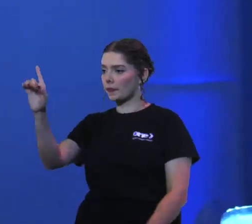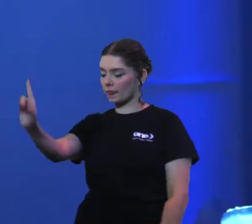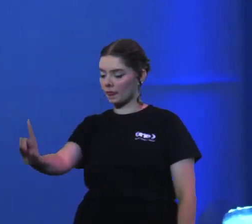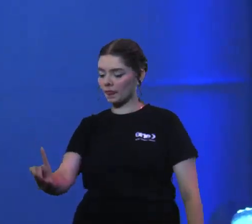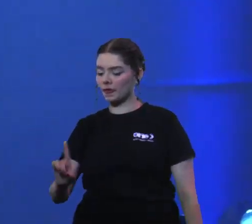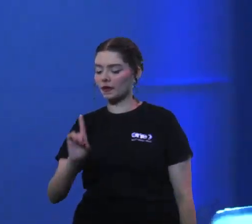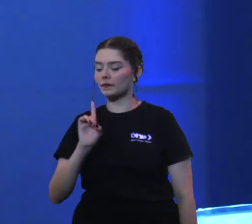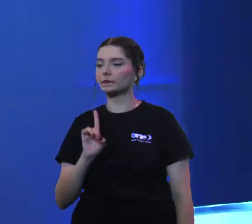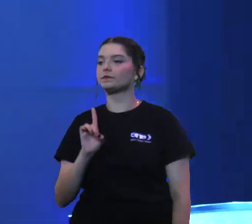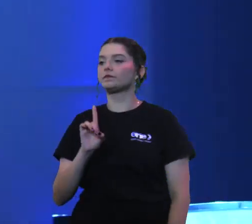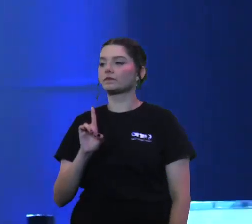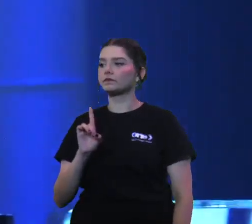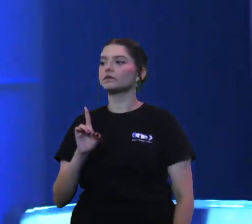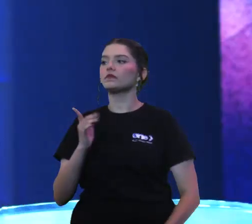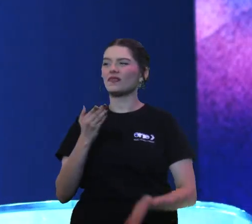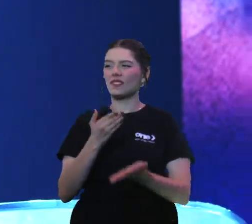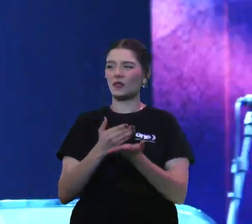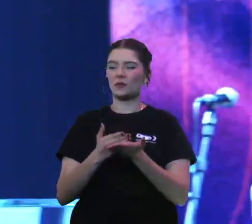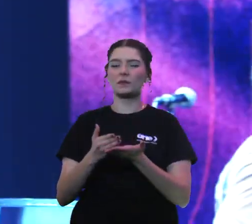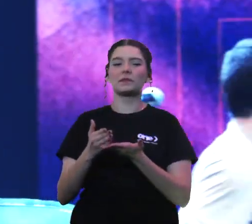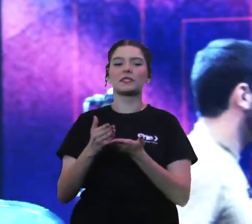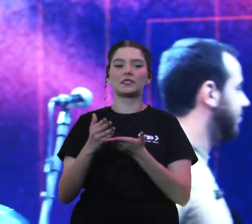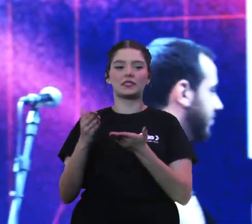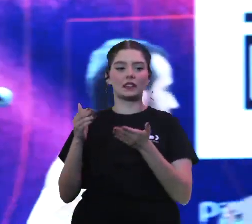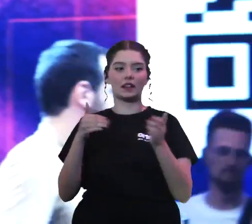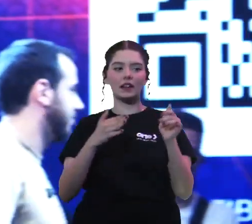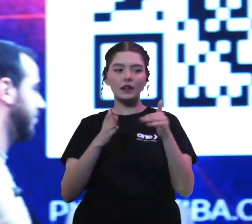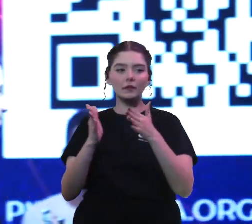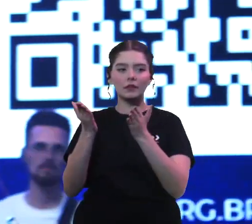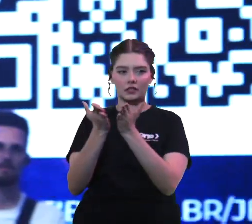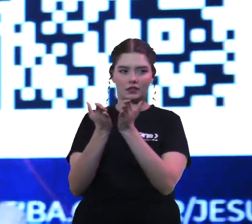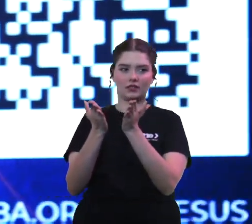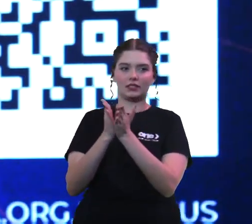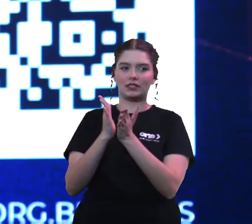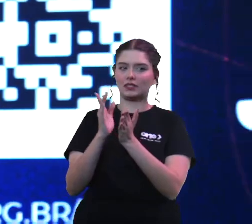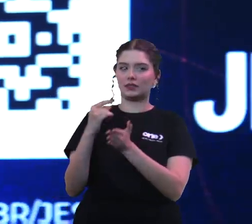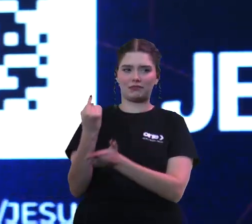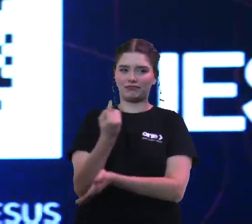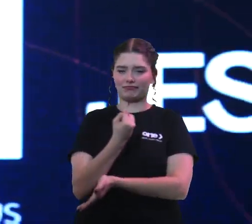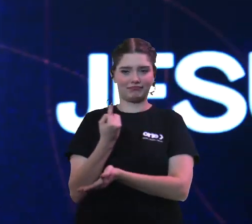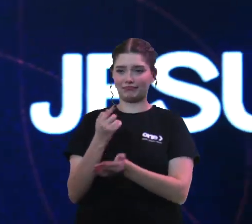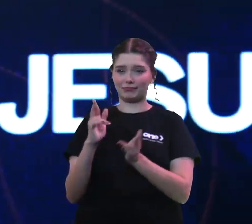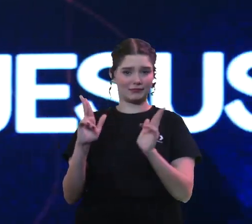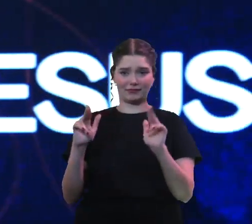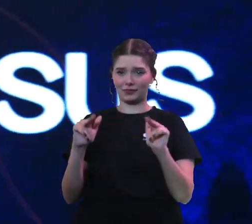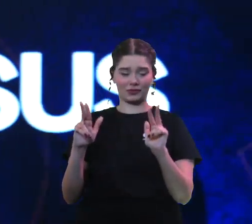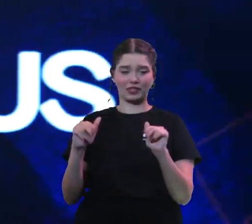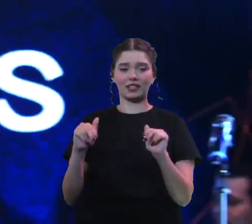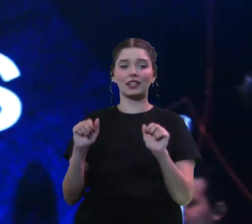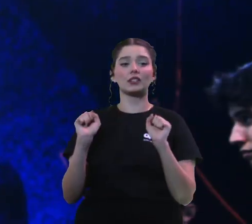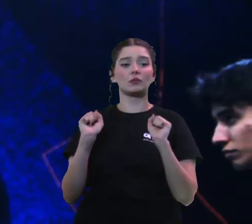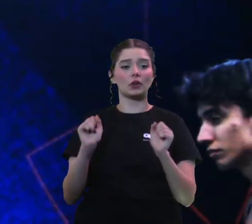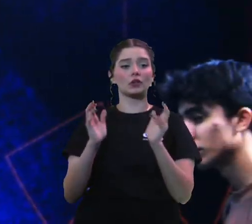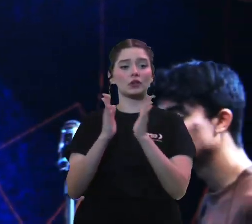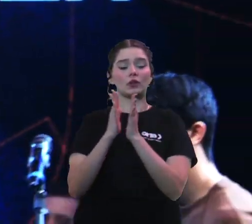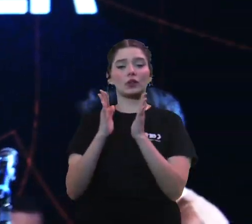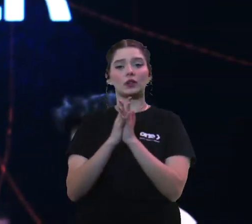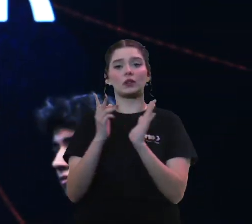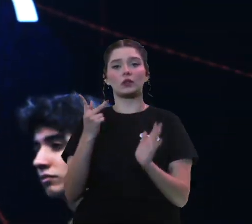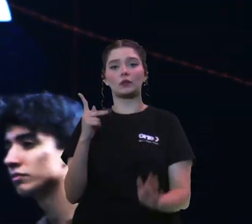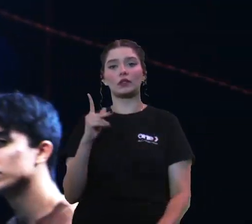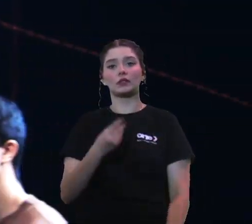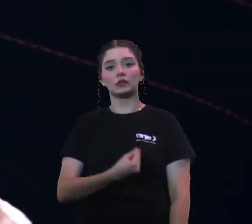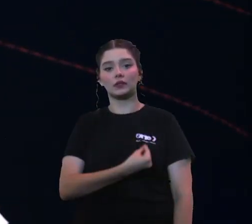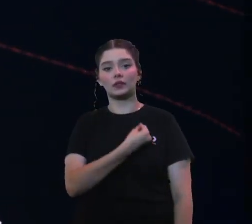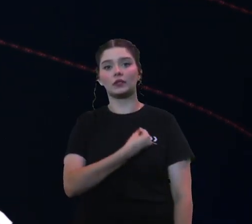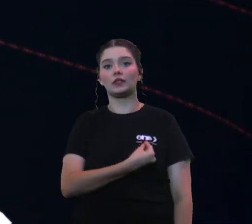lugar. Porque o começo da caminhada cristã, ela não precisa ser solitária. A gente pode ter alguém que caminha com a gente, e a gente quer poder orar por você. Você que levantou a mão, onde você está? Pode vir para